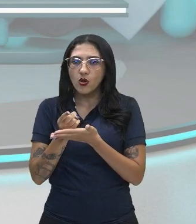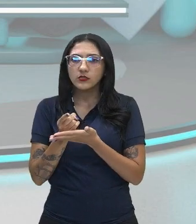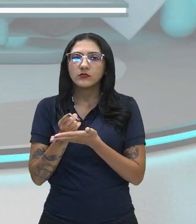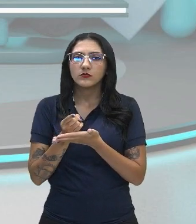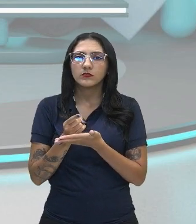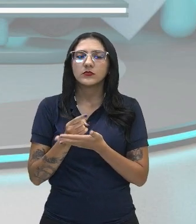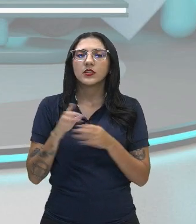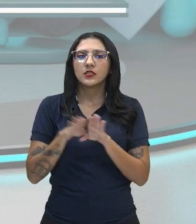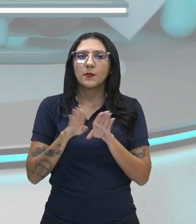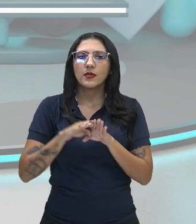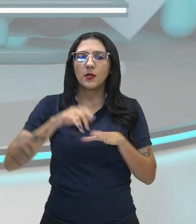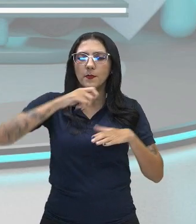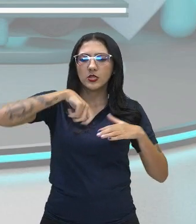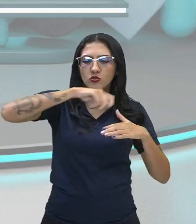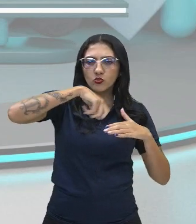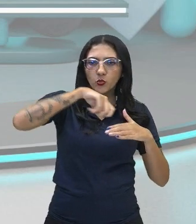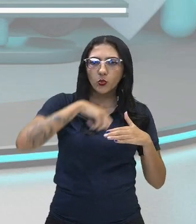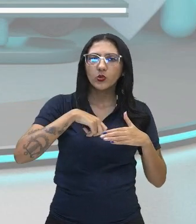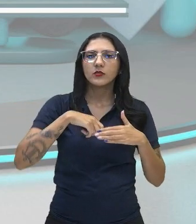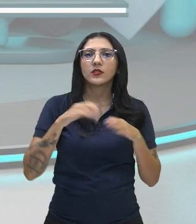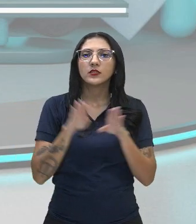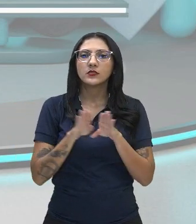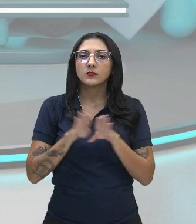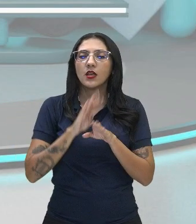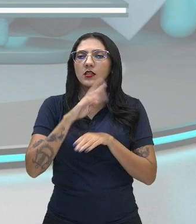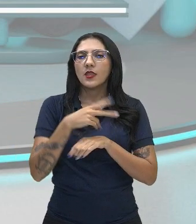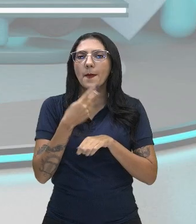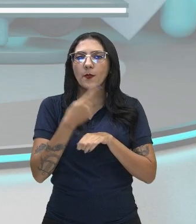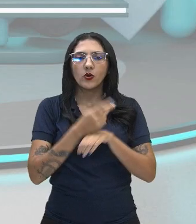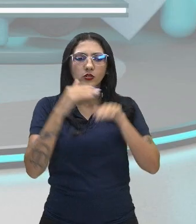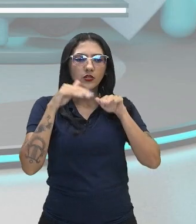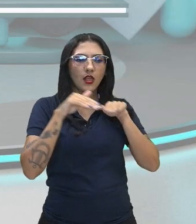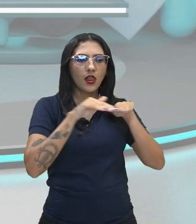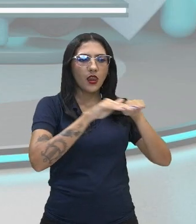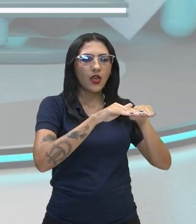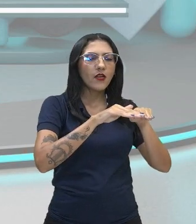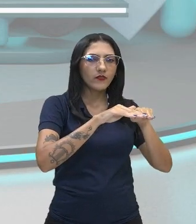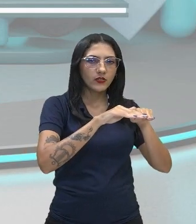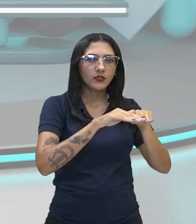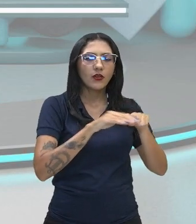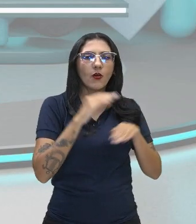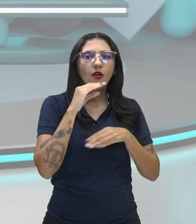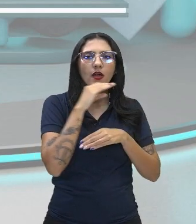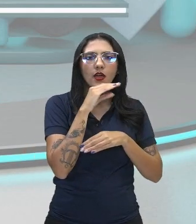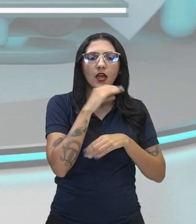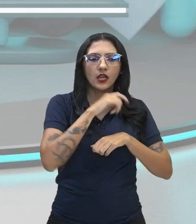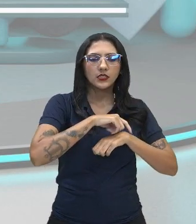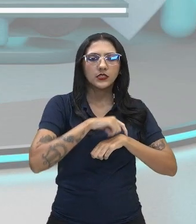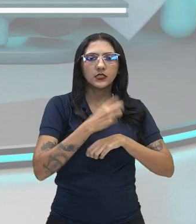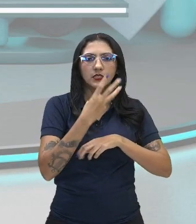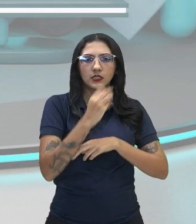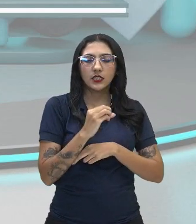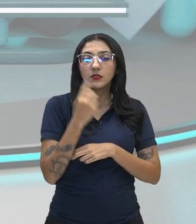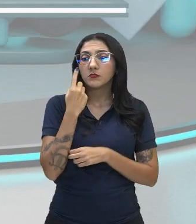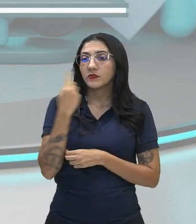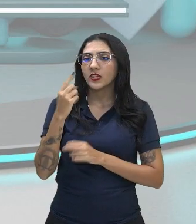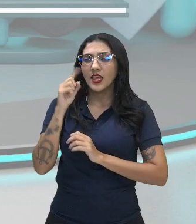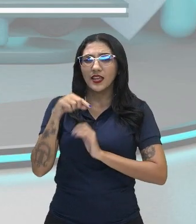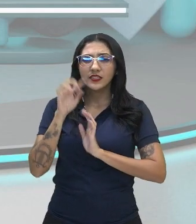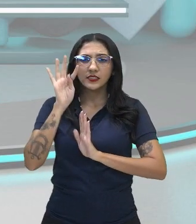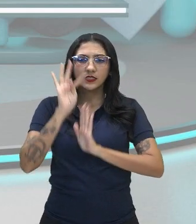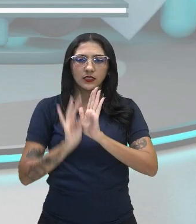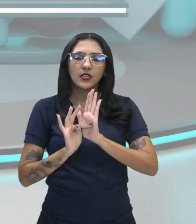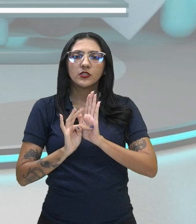o fermento à farinha, depois leve ao forno por 30 minutos. Observe aqui que nós temos um texto